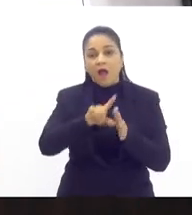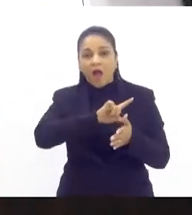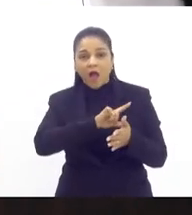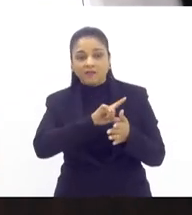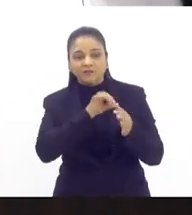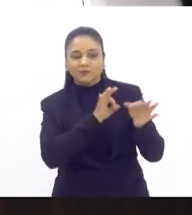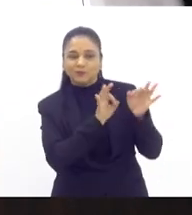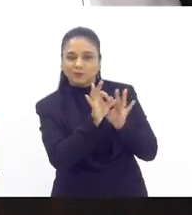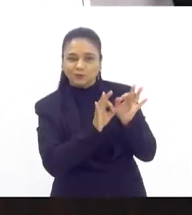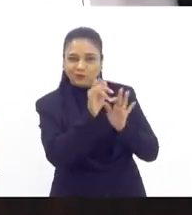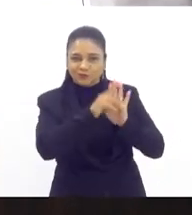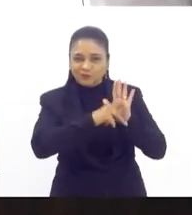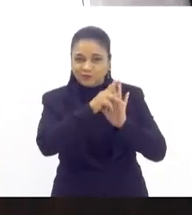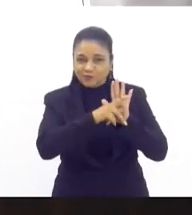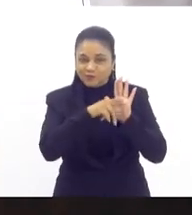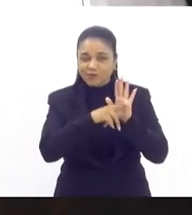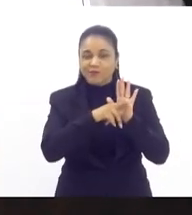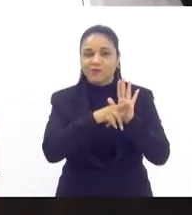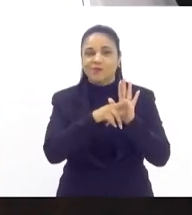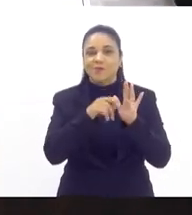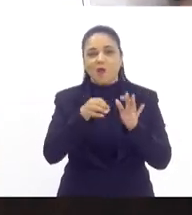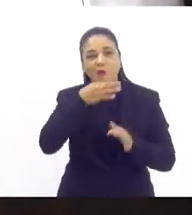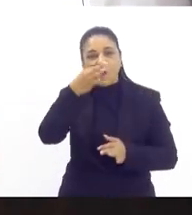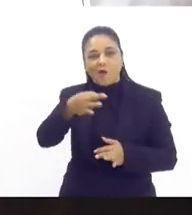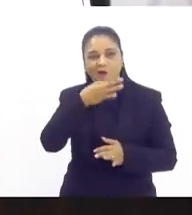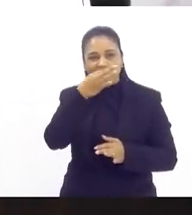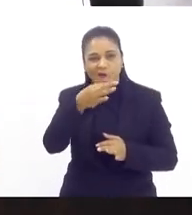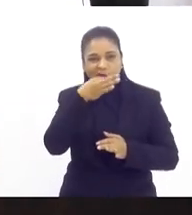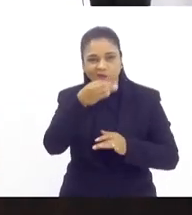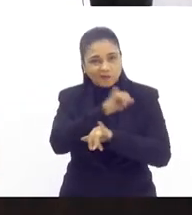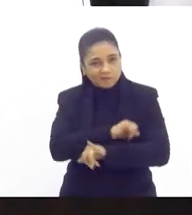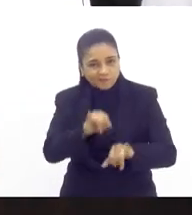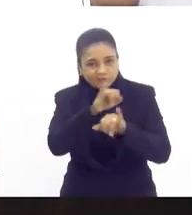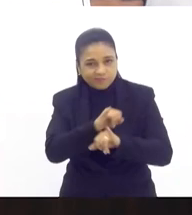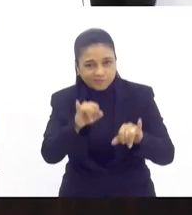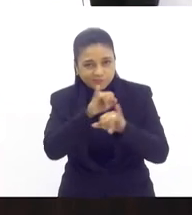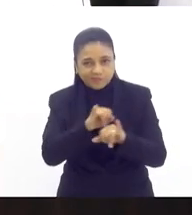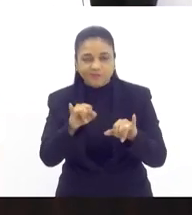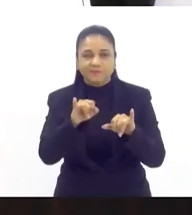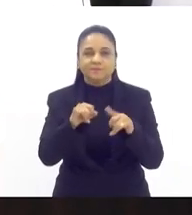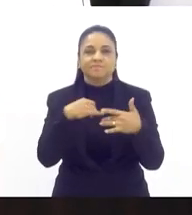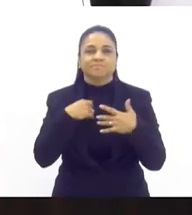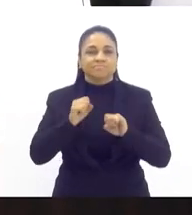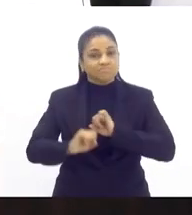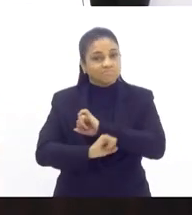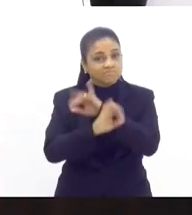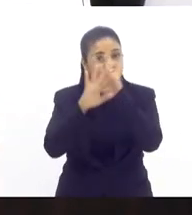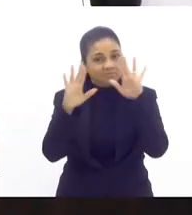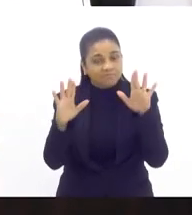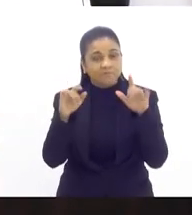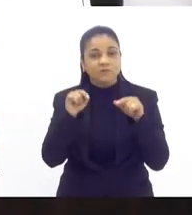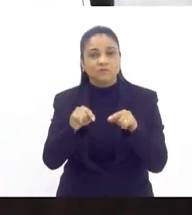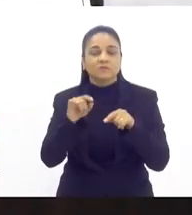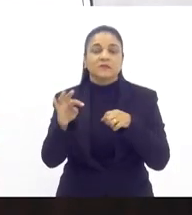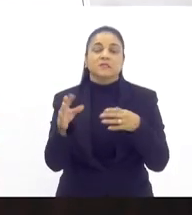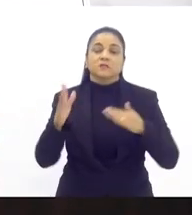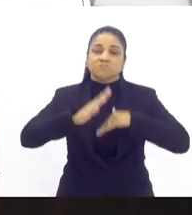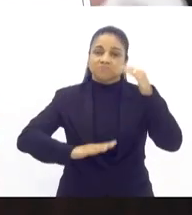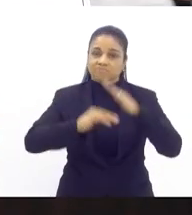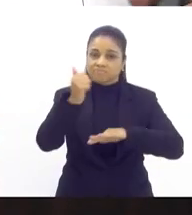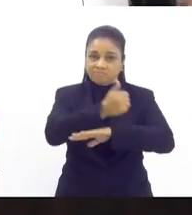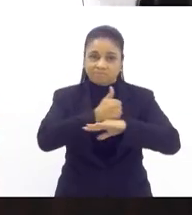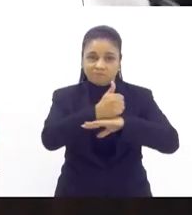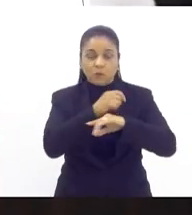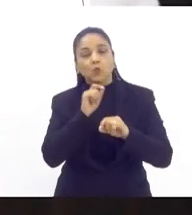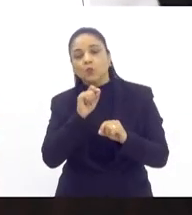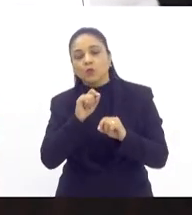dos projetos antes que eles ocorram para que a gente possa emitir as nossas opiniões deixando claro Tecnicamente o que é necessário para